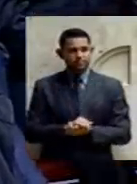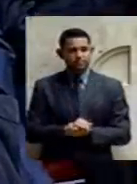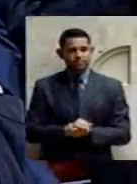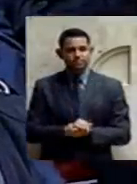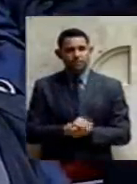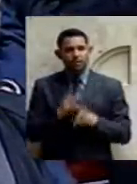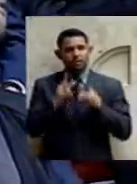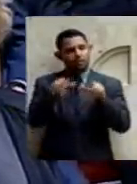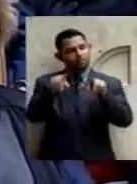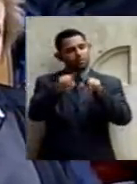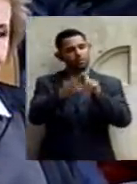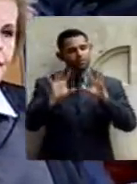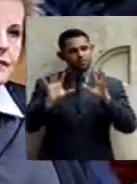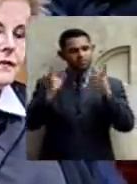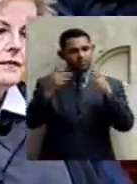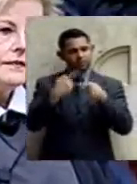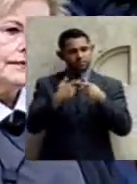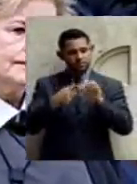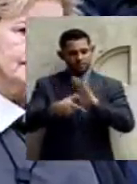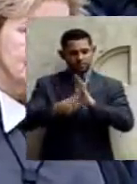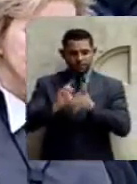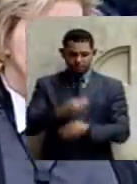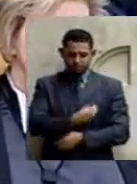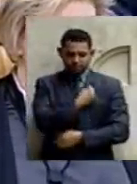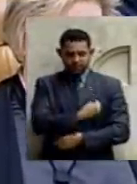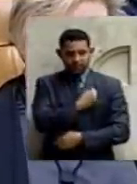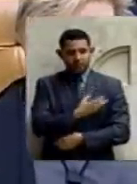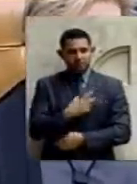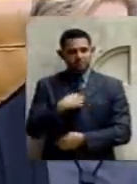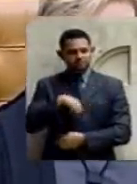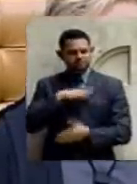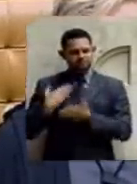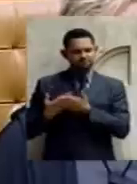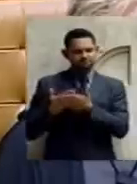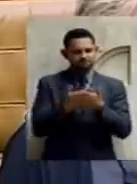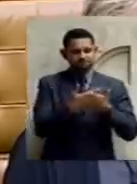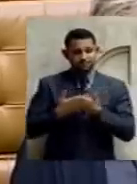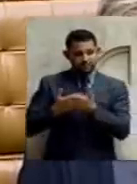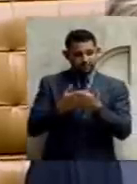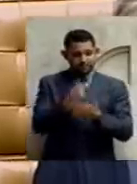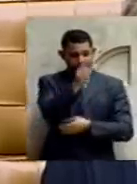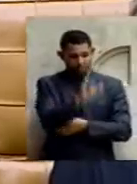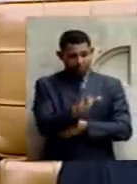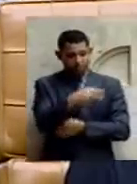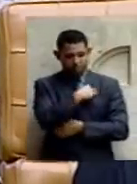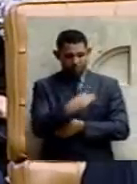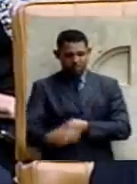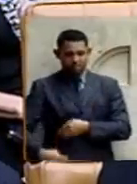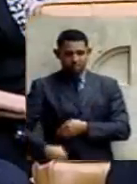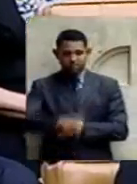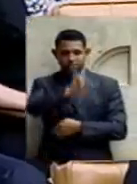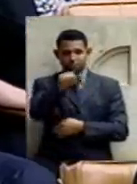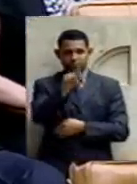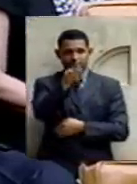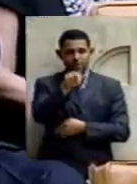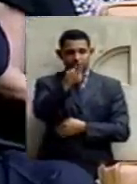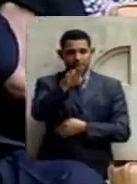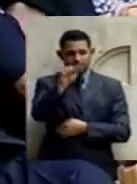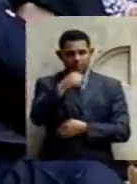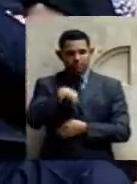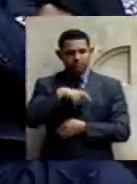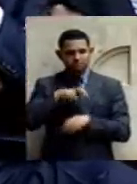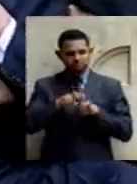Como resultado de sua prodigiosa vida intelectual, o ministro Joaquim Barbosa brindou a